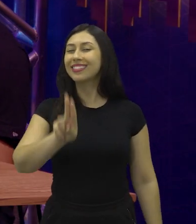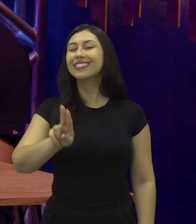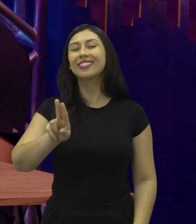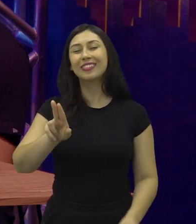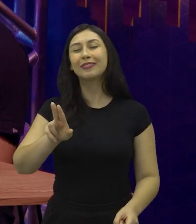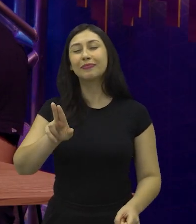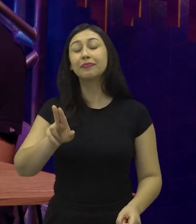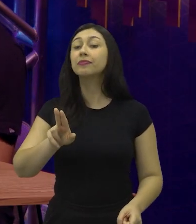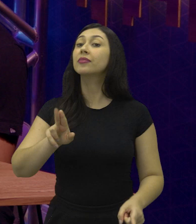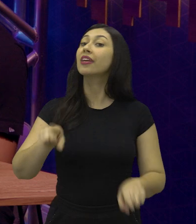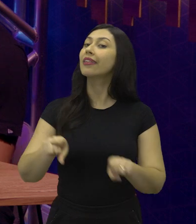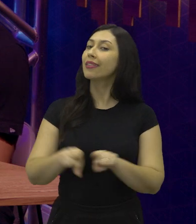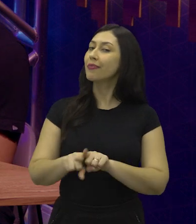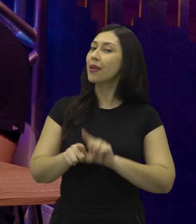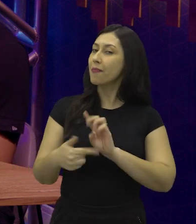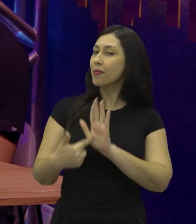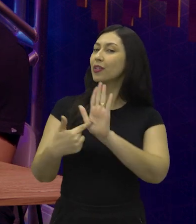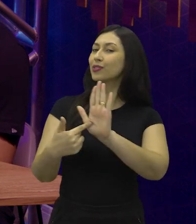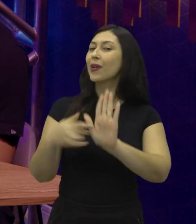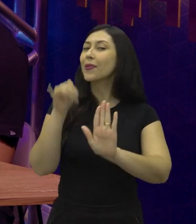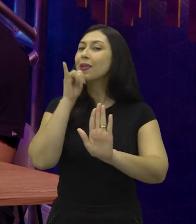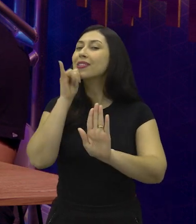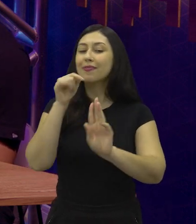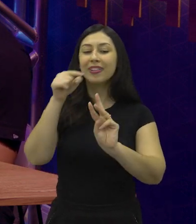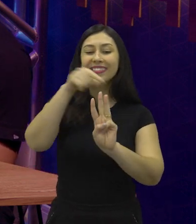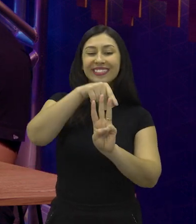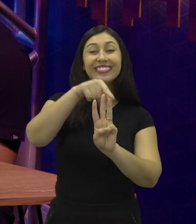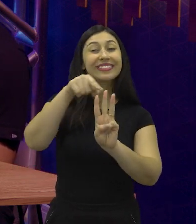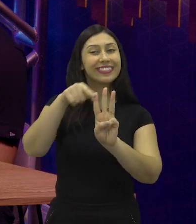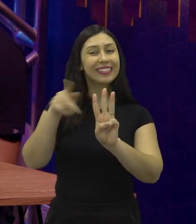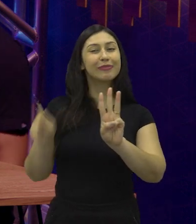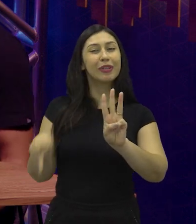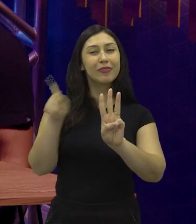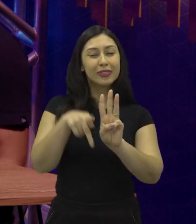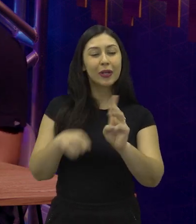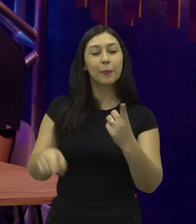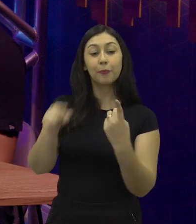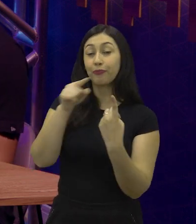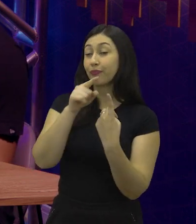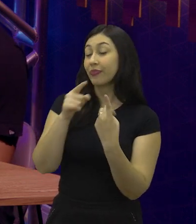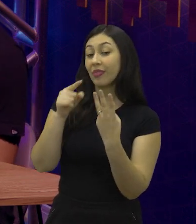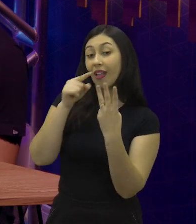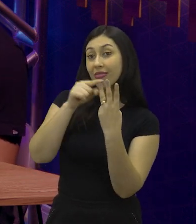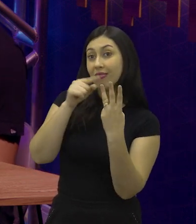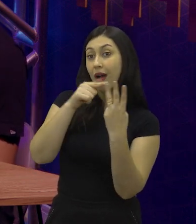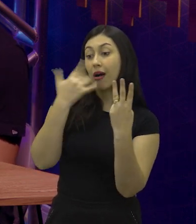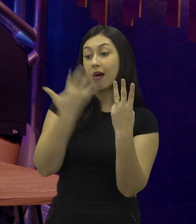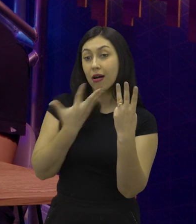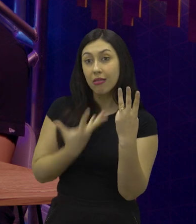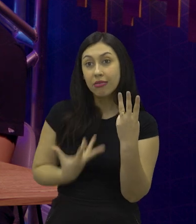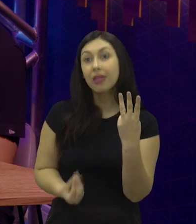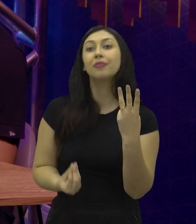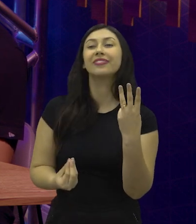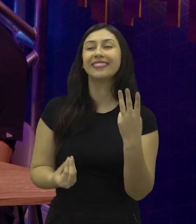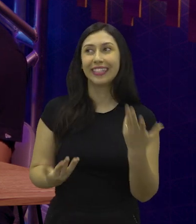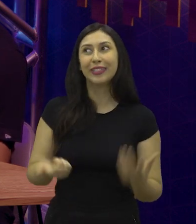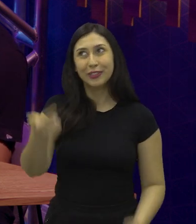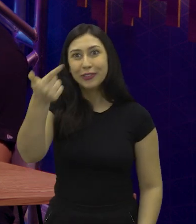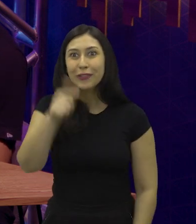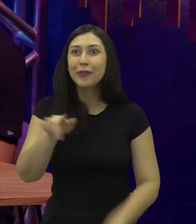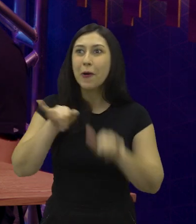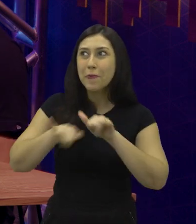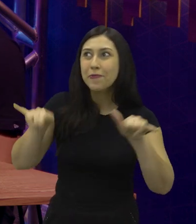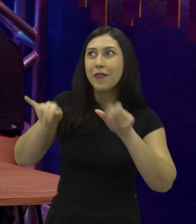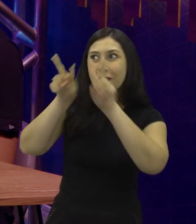aí, né? E a gente falou na abertura de alguns outros icônicos, né? A gente tem o Dumbledore, e a gente não conseguiu ficar mais